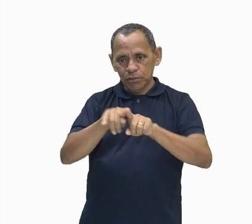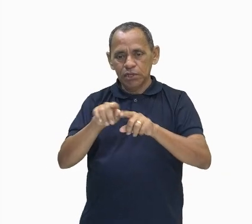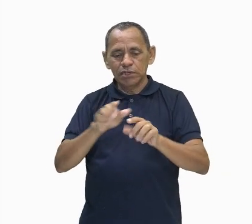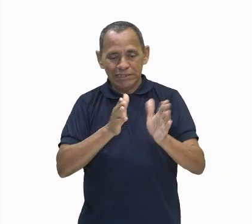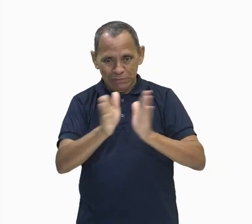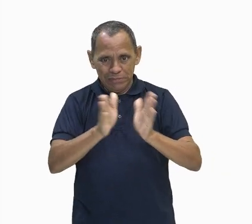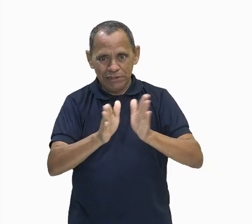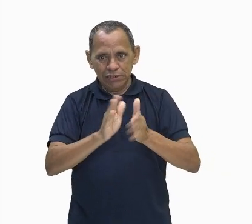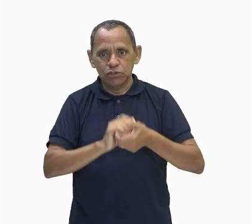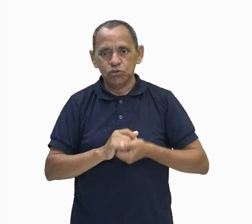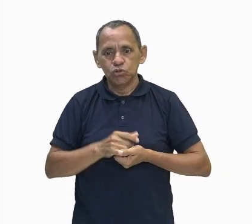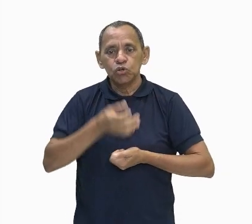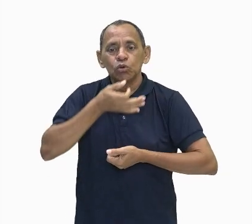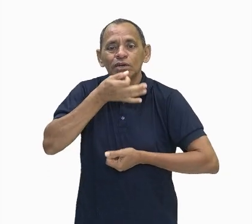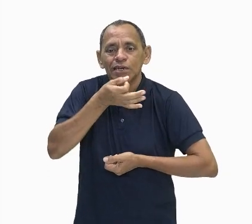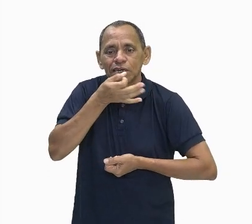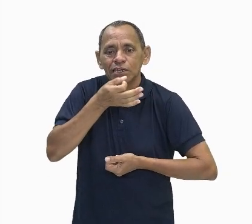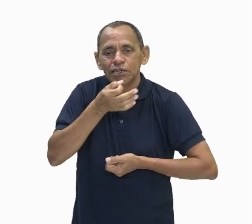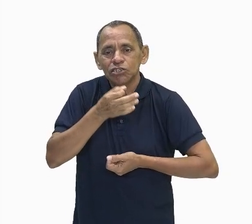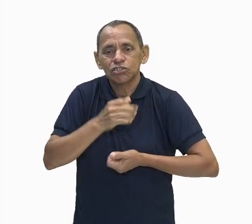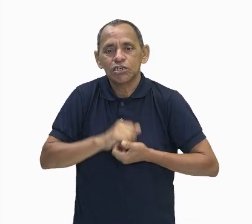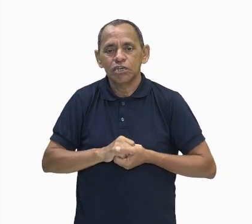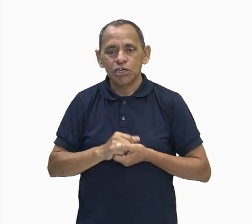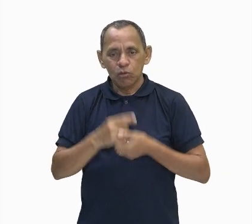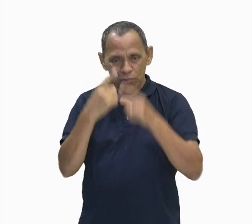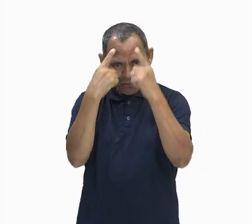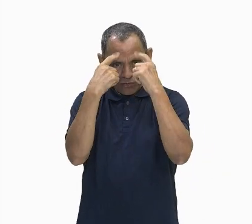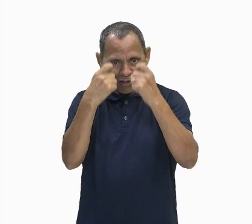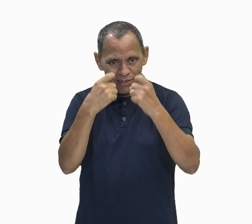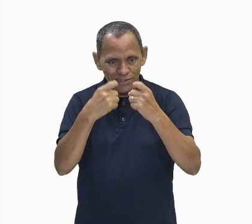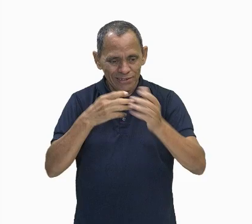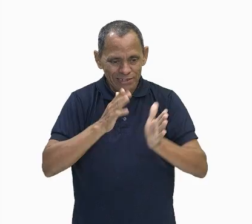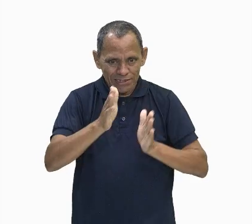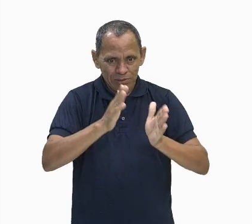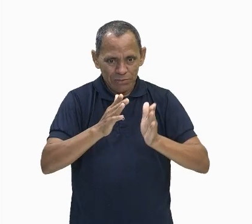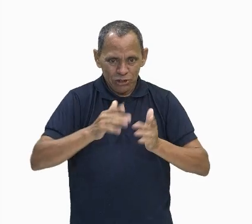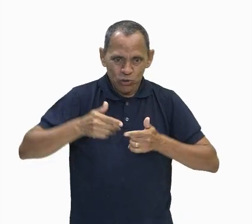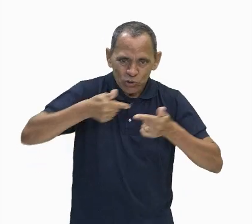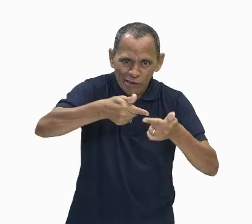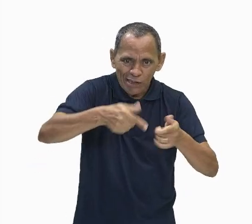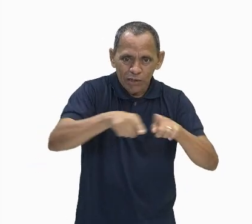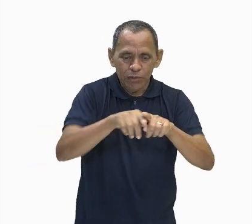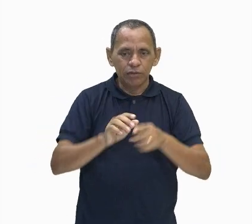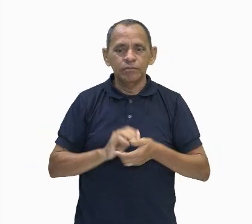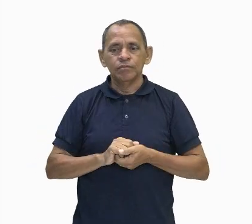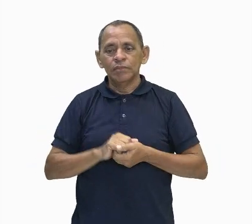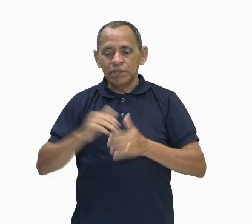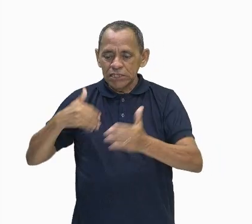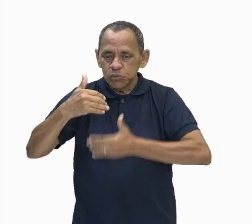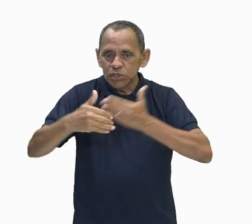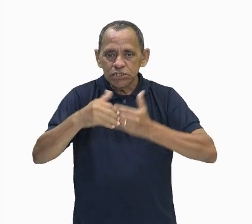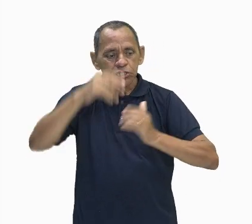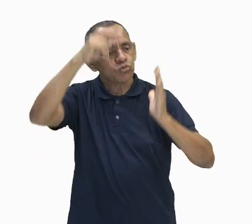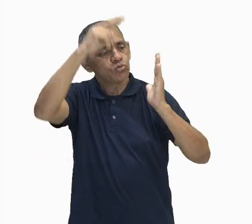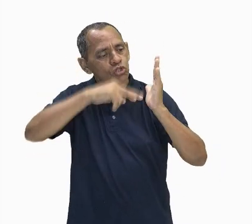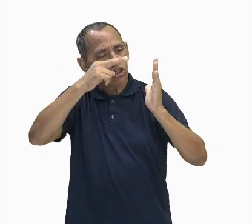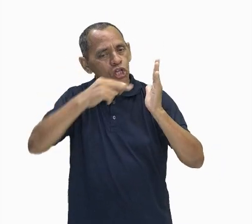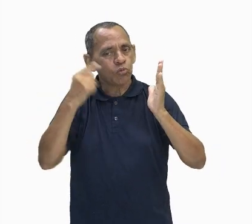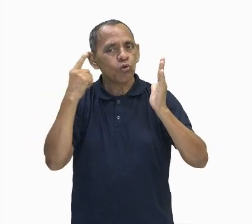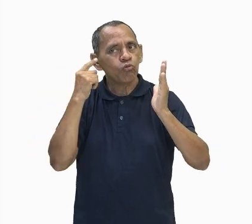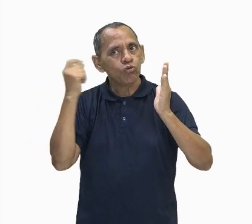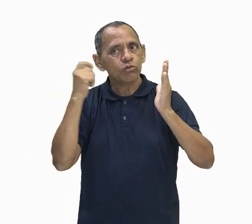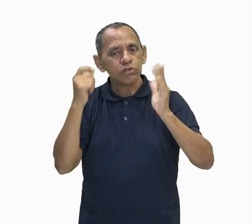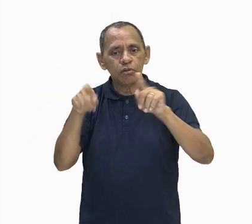criticidade. Então temos uma denúncia contra a guerra, não é? E nesse processo, ao ouvirmos a declamação